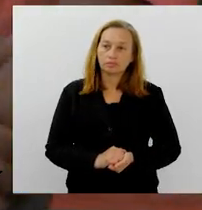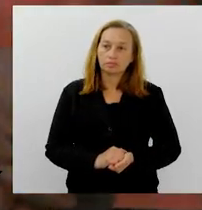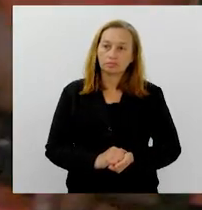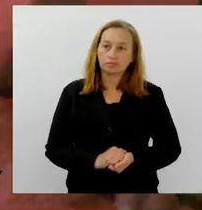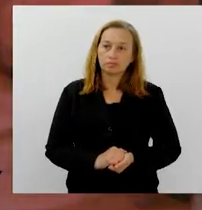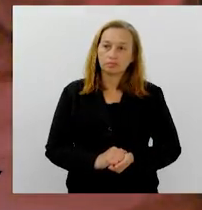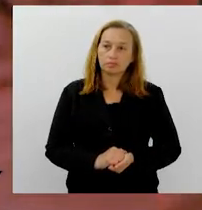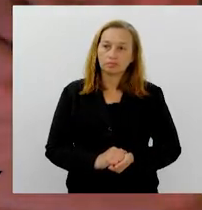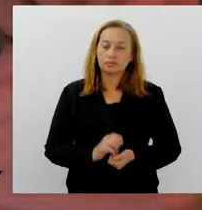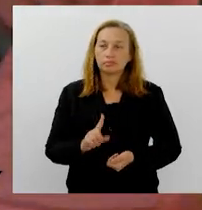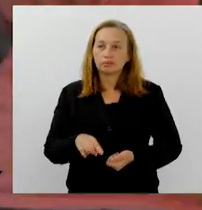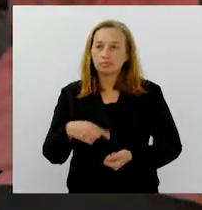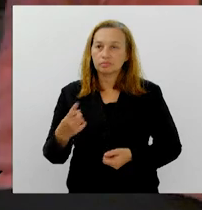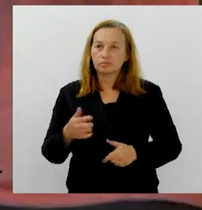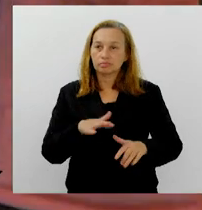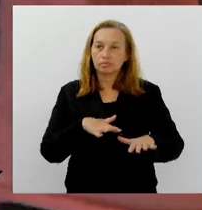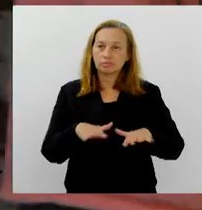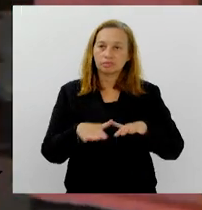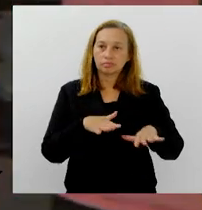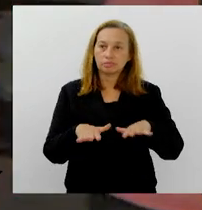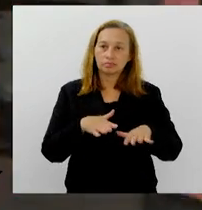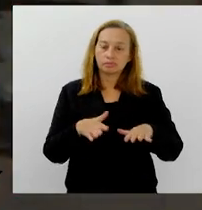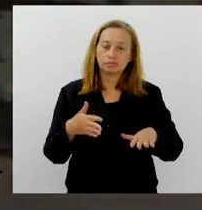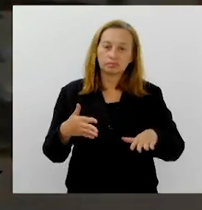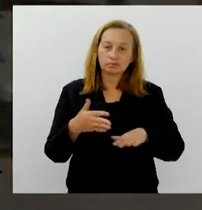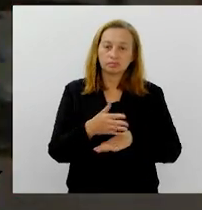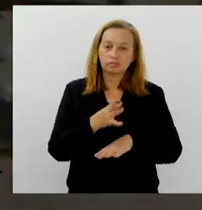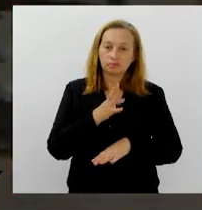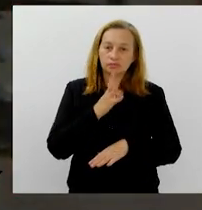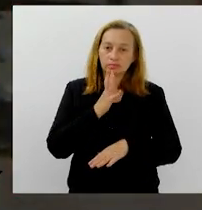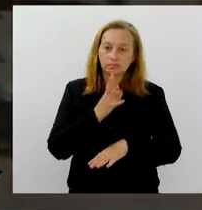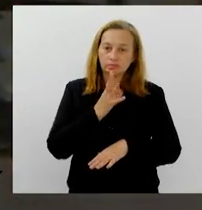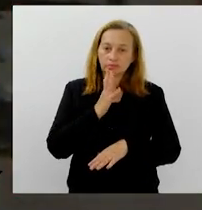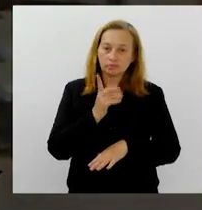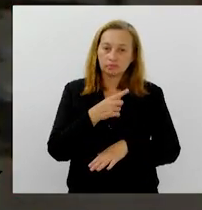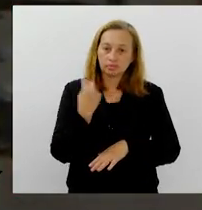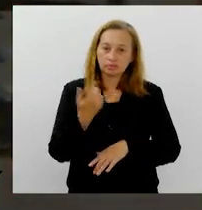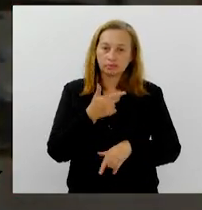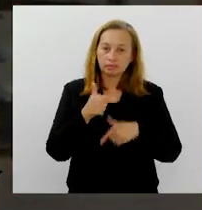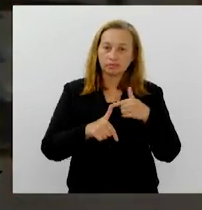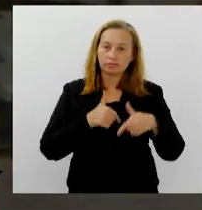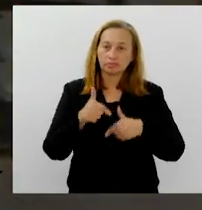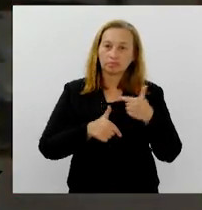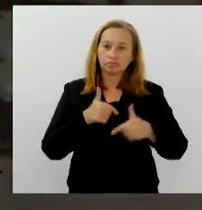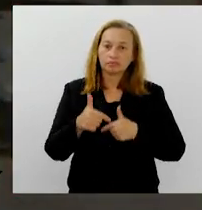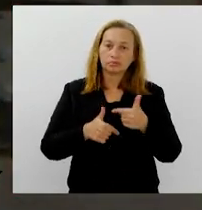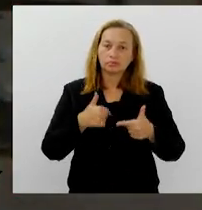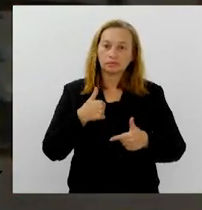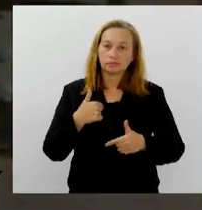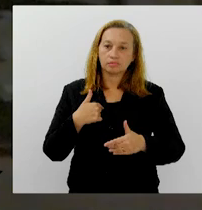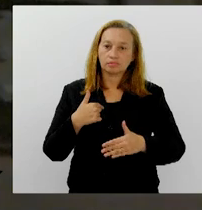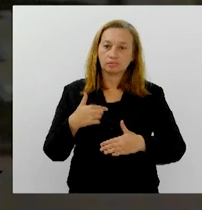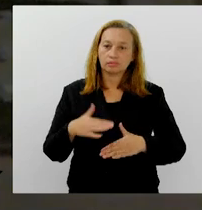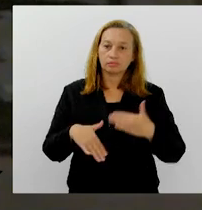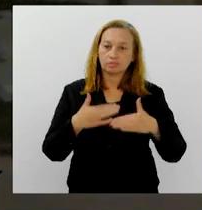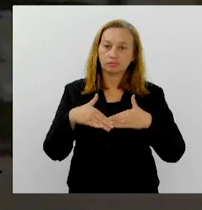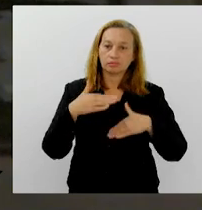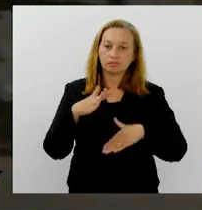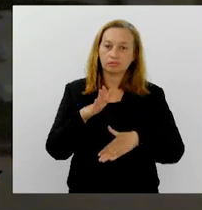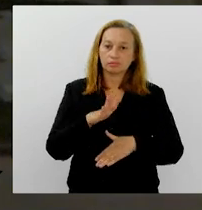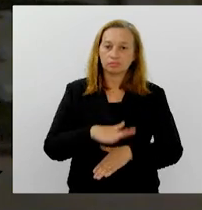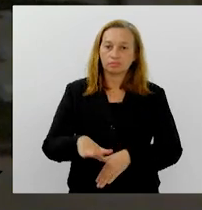venham outros movimentos, né, de reconhecimento do nosso trabalho. Eu cresci numa casa que a minha avó